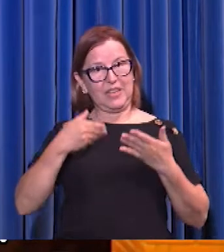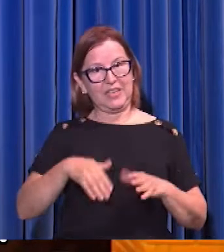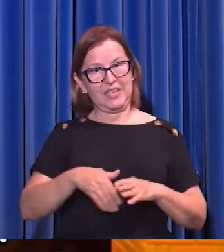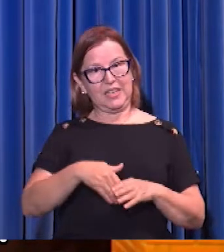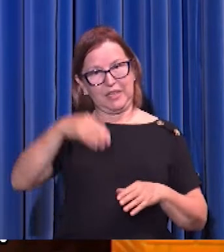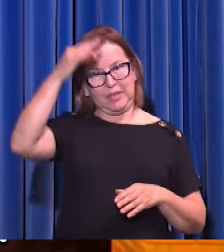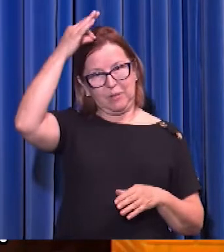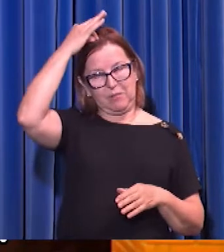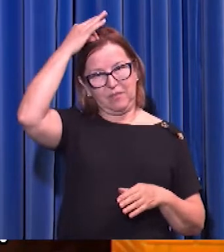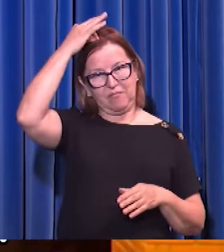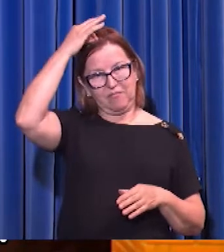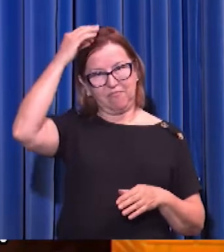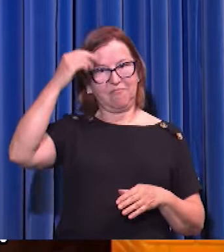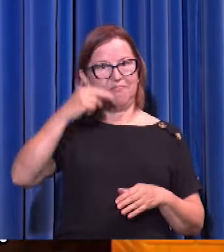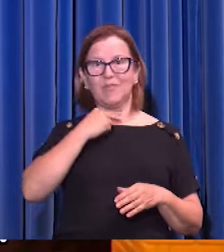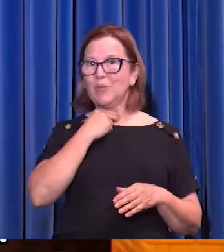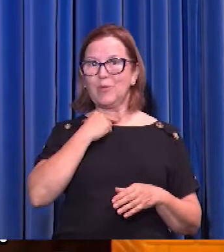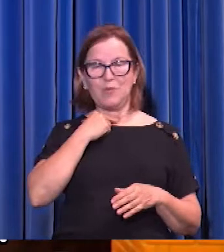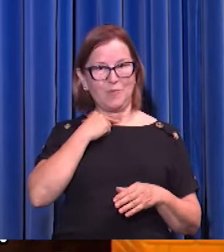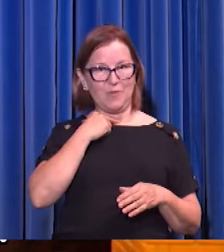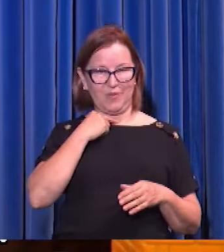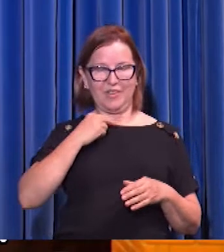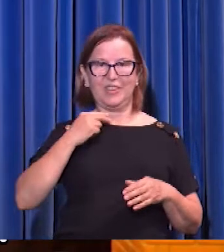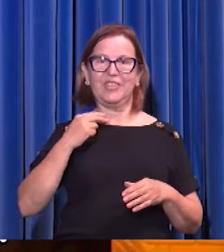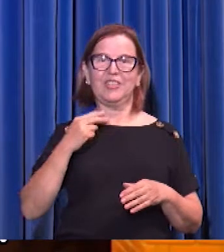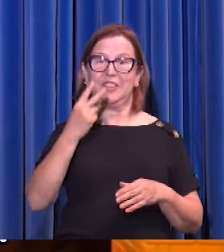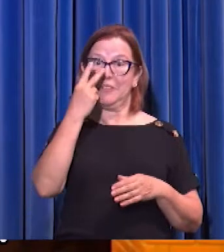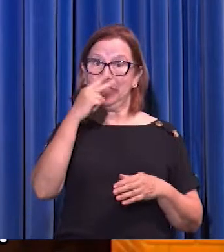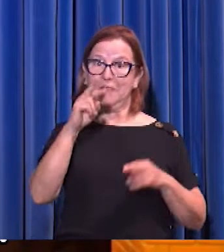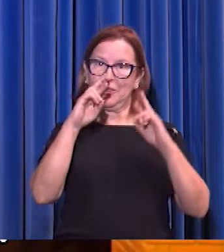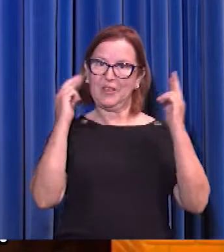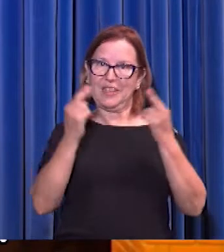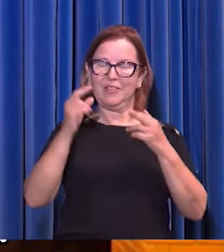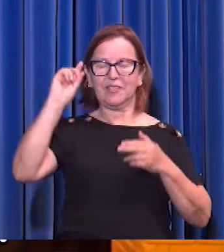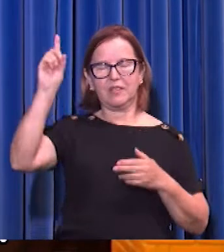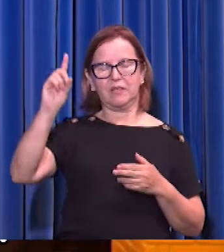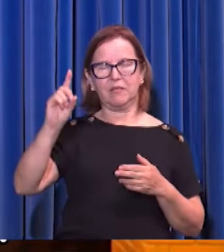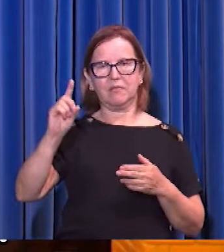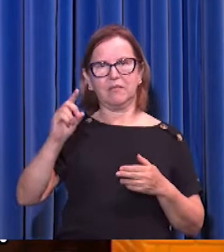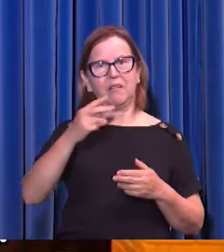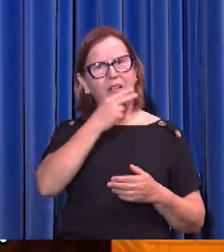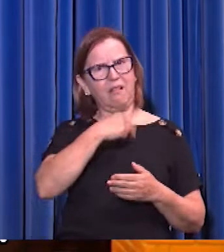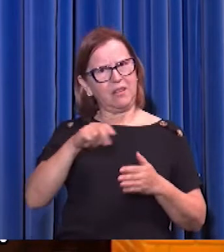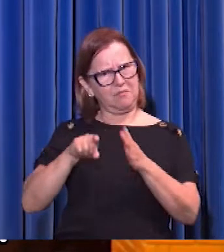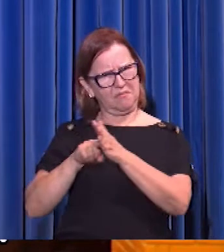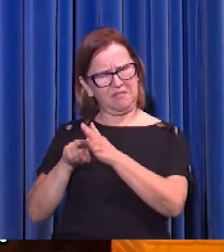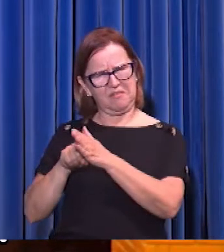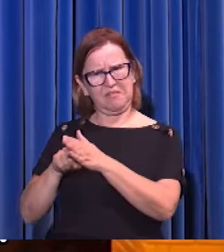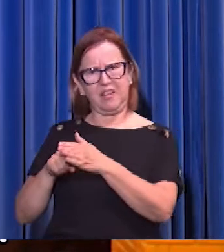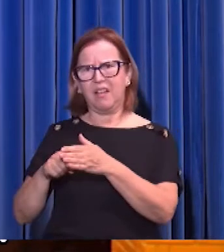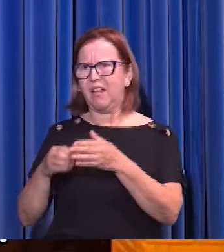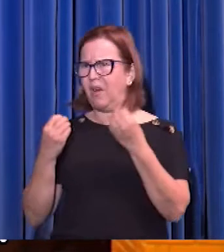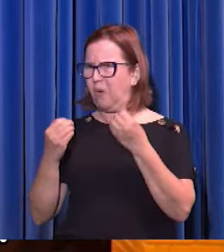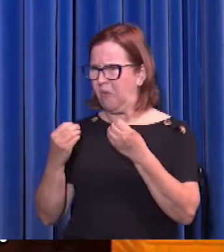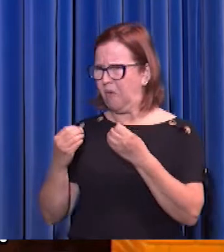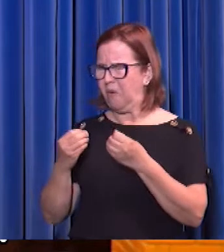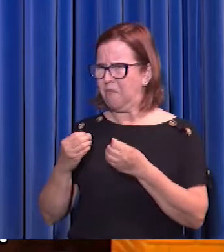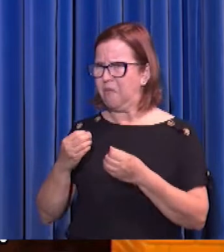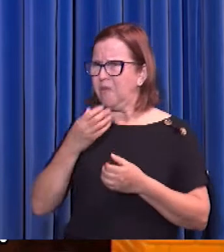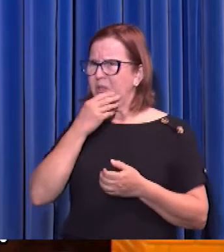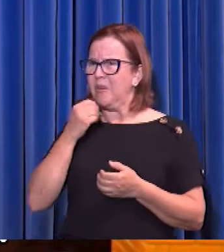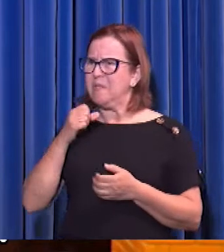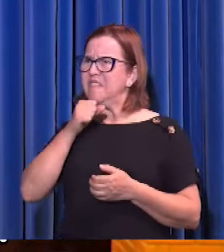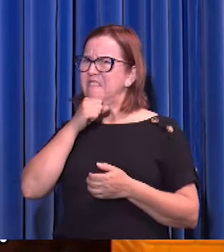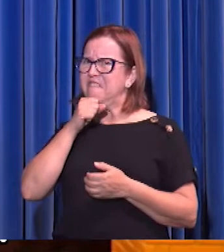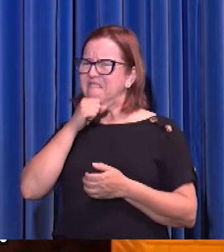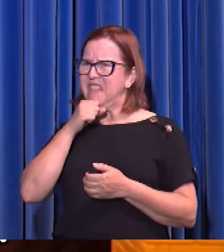Nicodemos: como pode um homem nascer sendo velho? Pode, porventura, voltar ao ventre materno